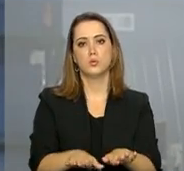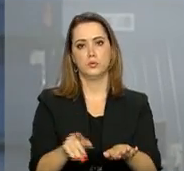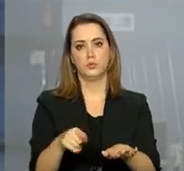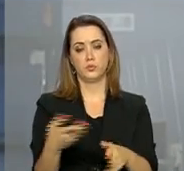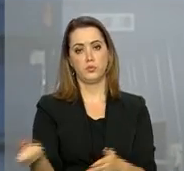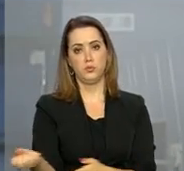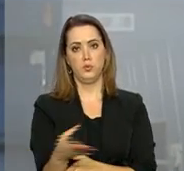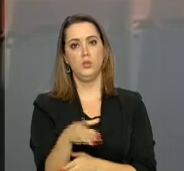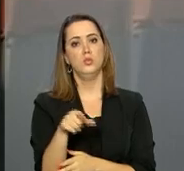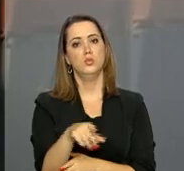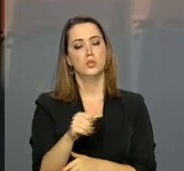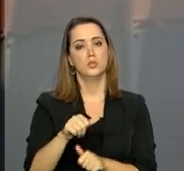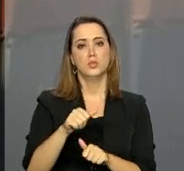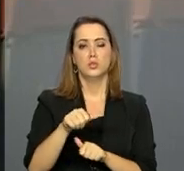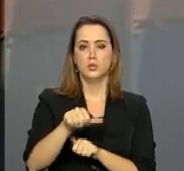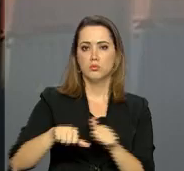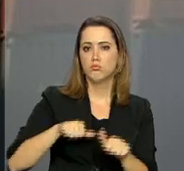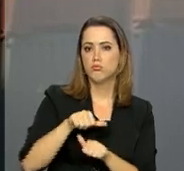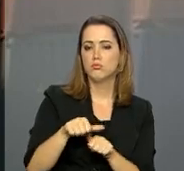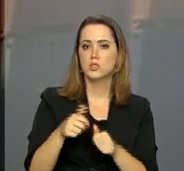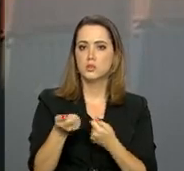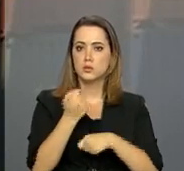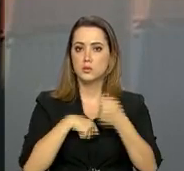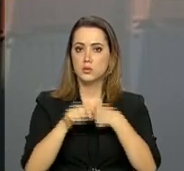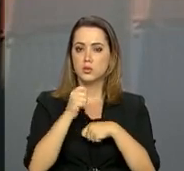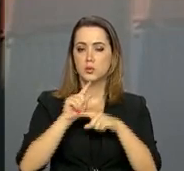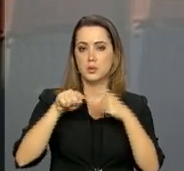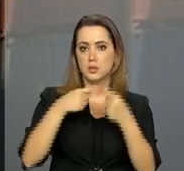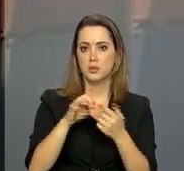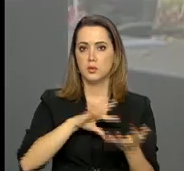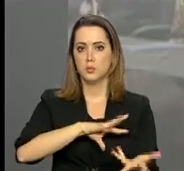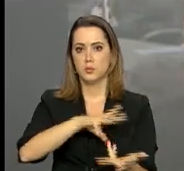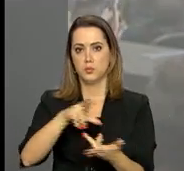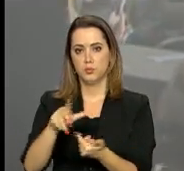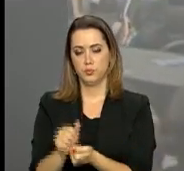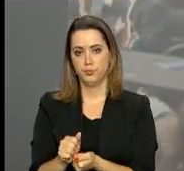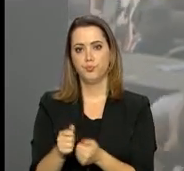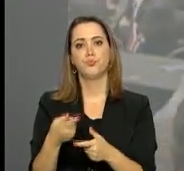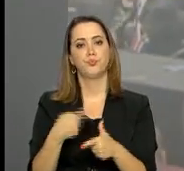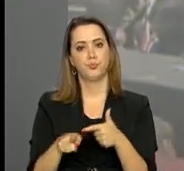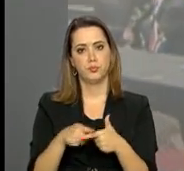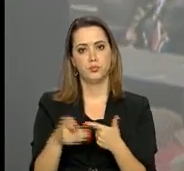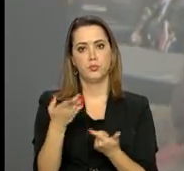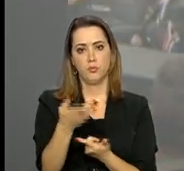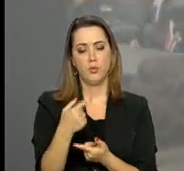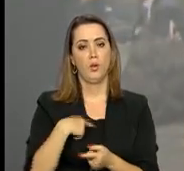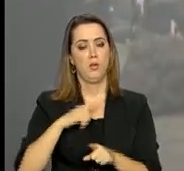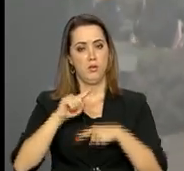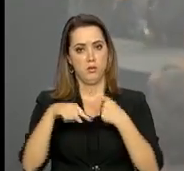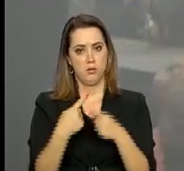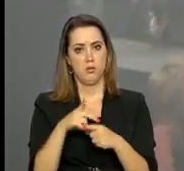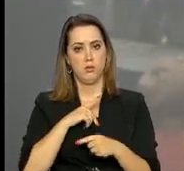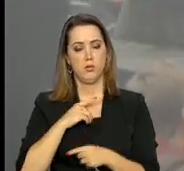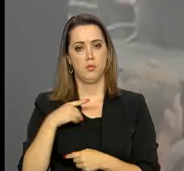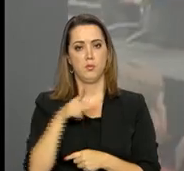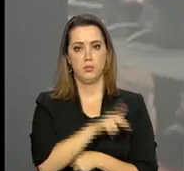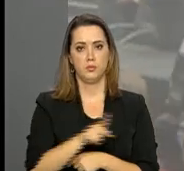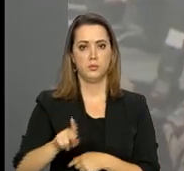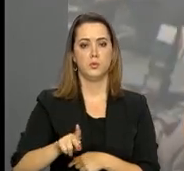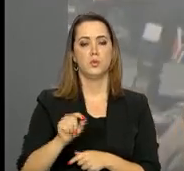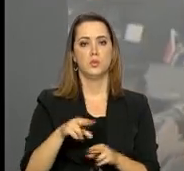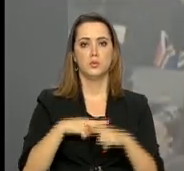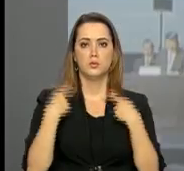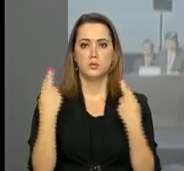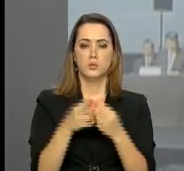recuperação da economia mundial pós-crise global é a principal pauta. Durante a cúpula, o presidente Temer também deve se reunir com